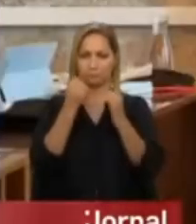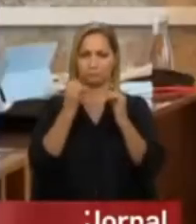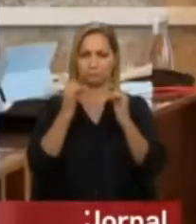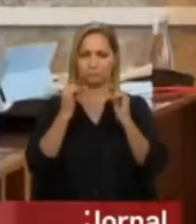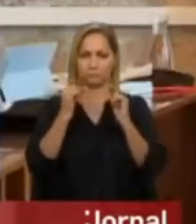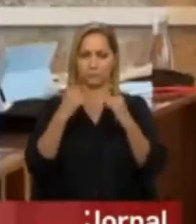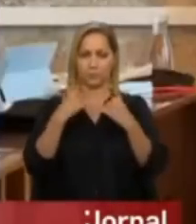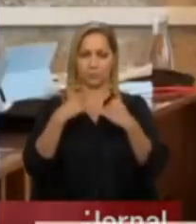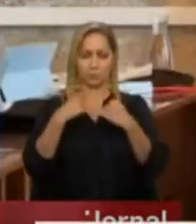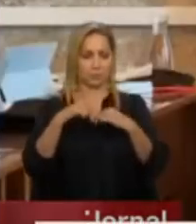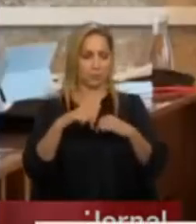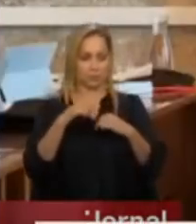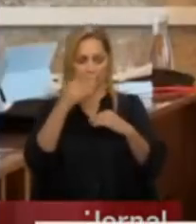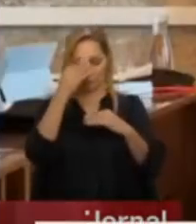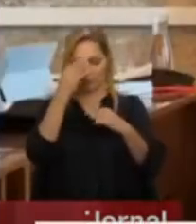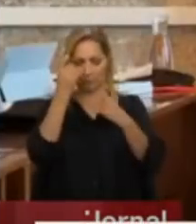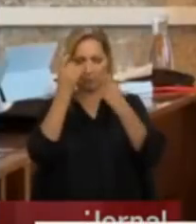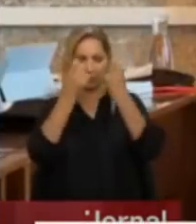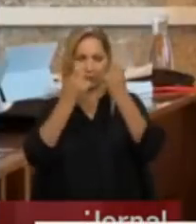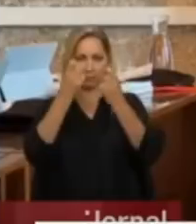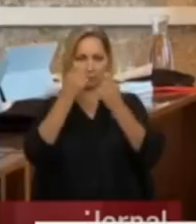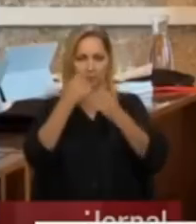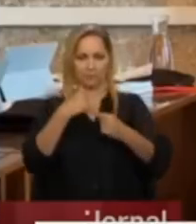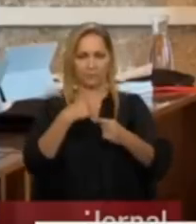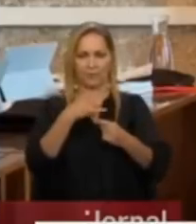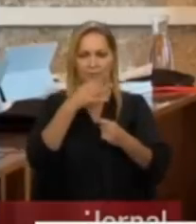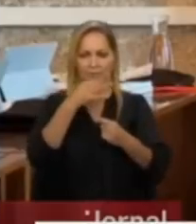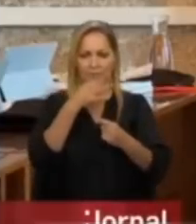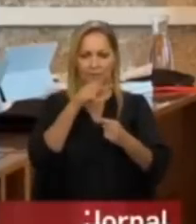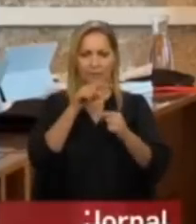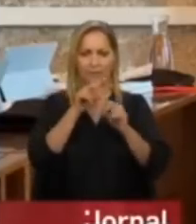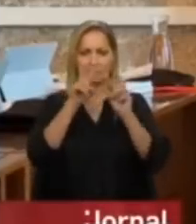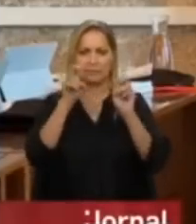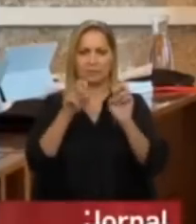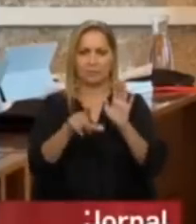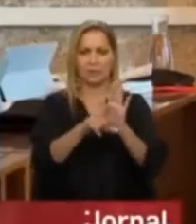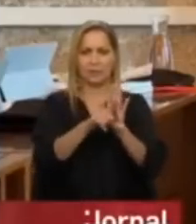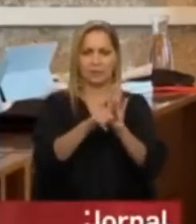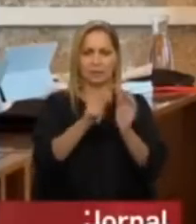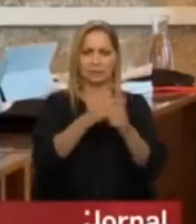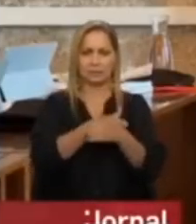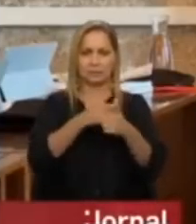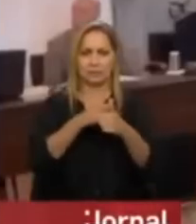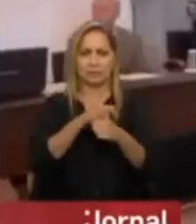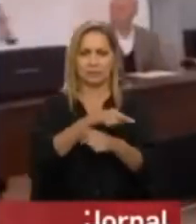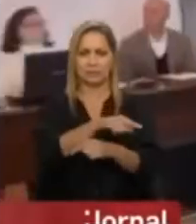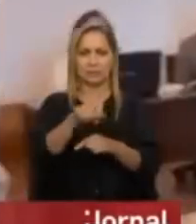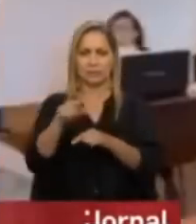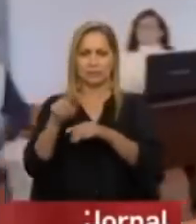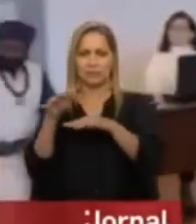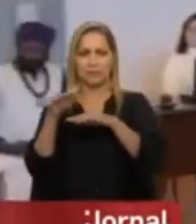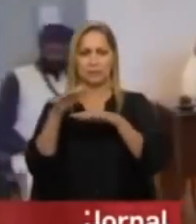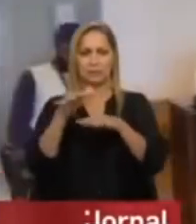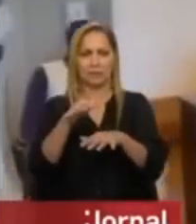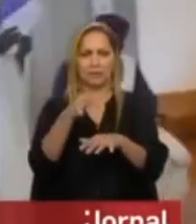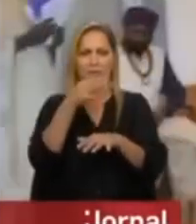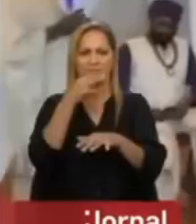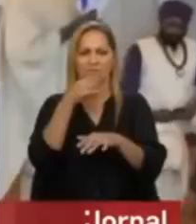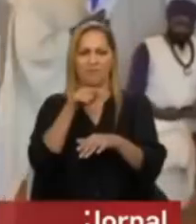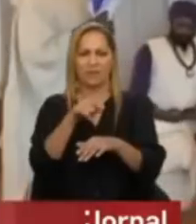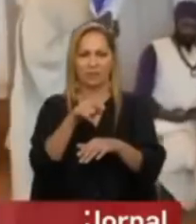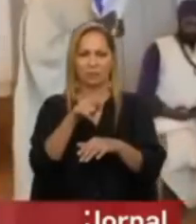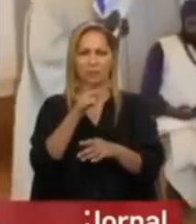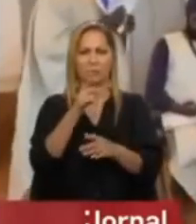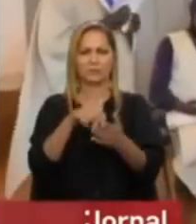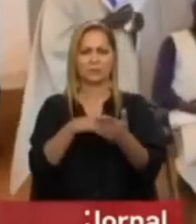estava em modo racional a falar sobre matéria legal urbanística e estes senhores voltavam a insistir numa tecla,